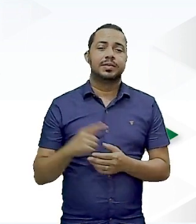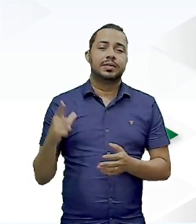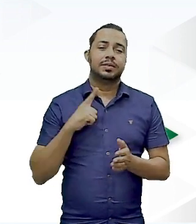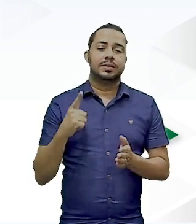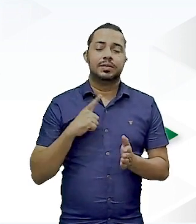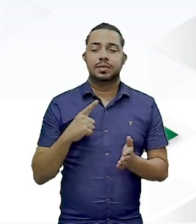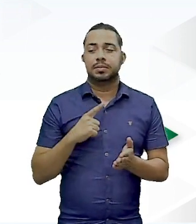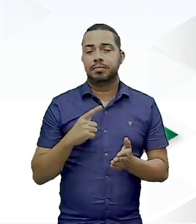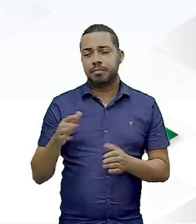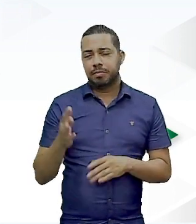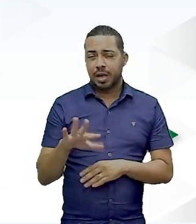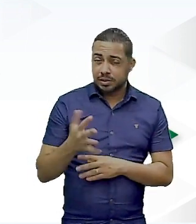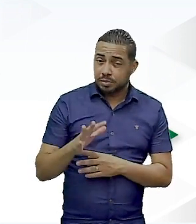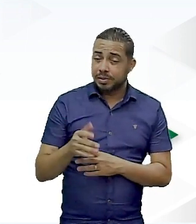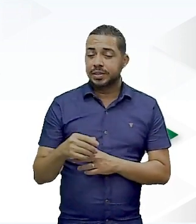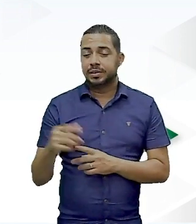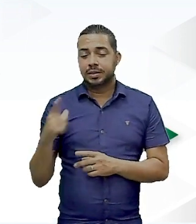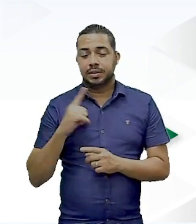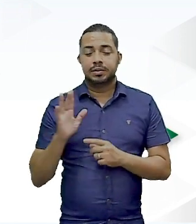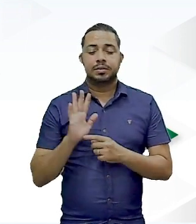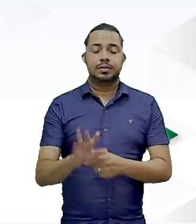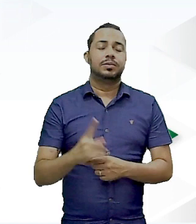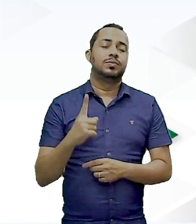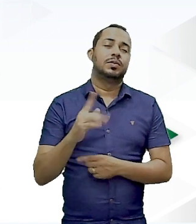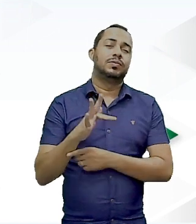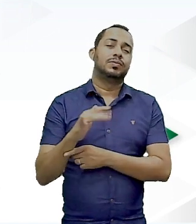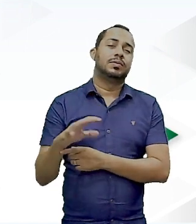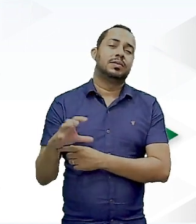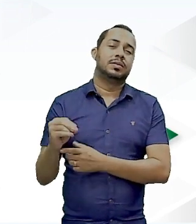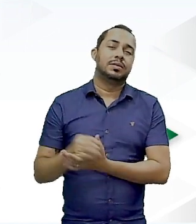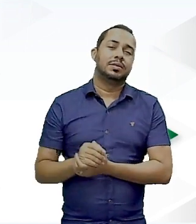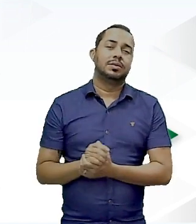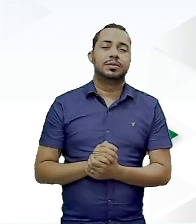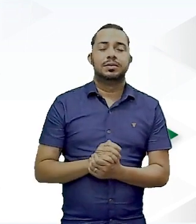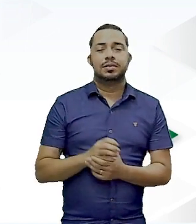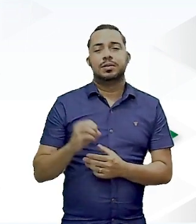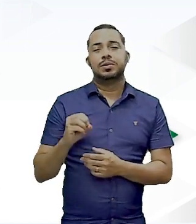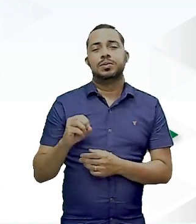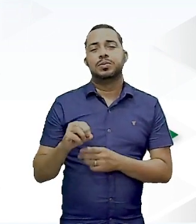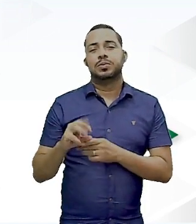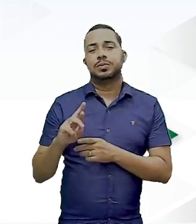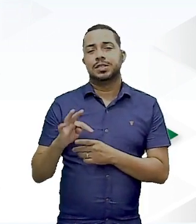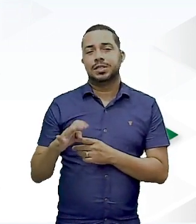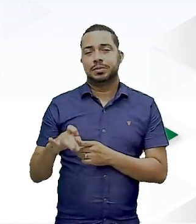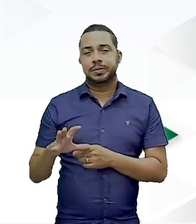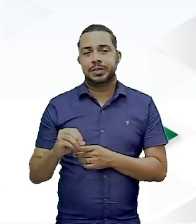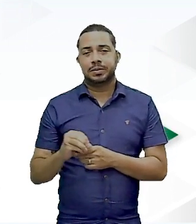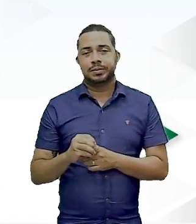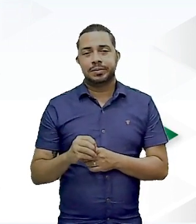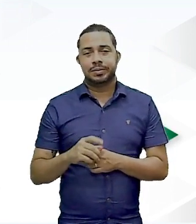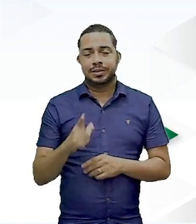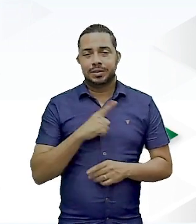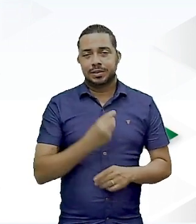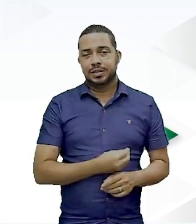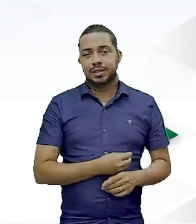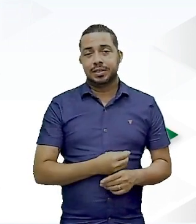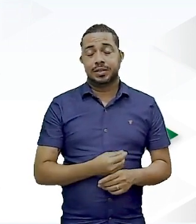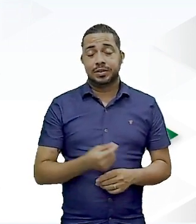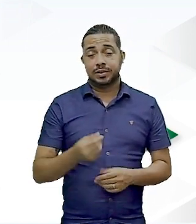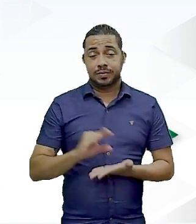parcialmente indicado uma das funções. O orçamento da prefeitura de uma cidade prevê a verba mensal